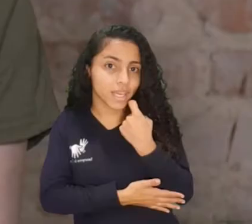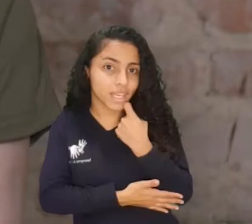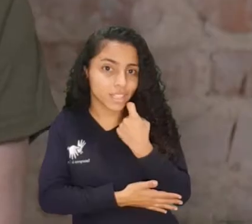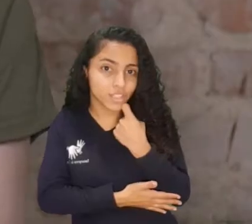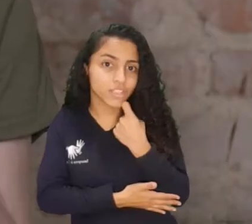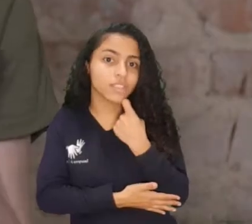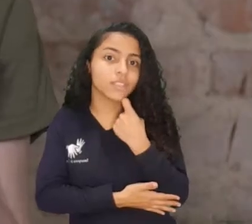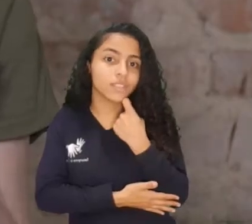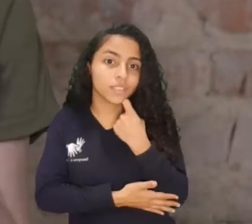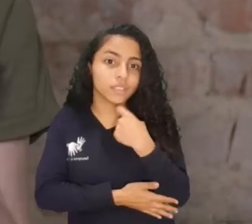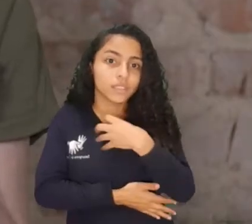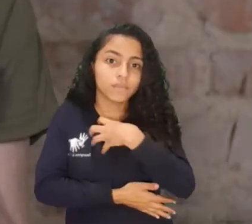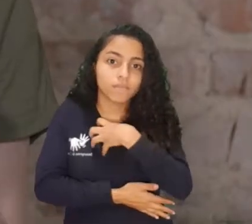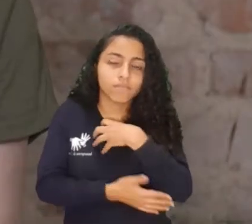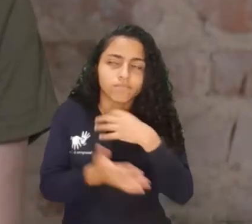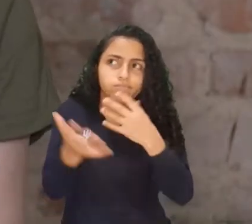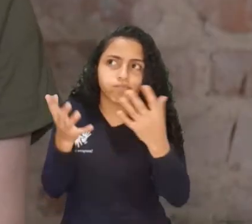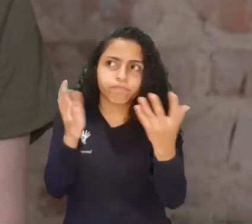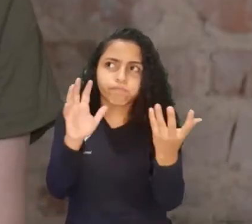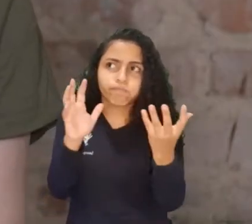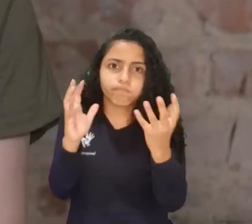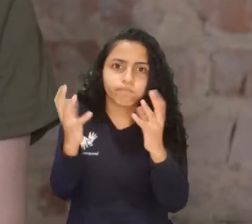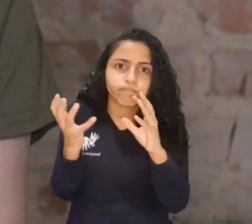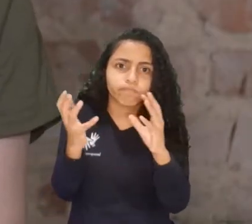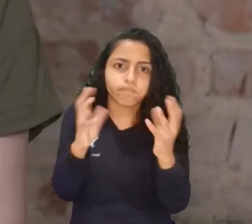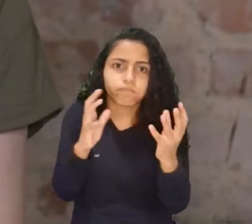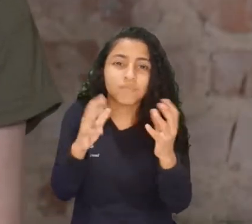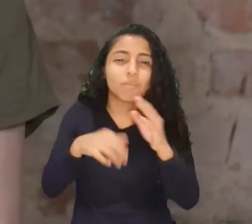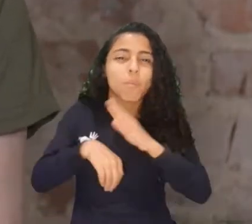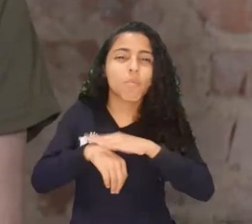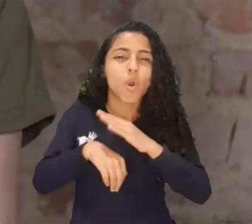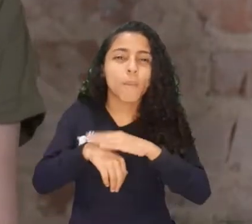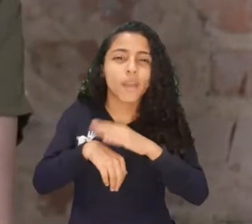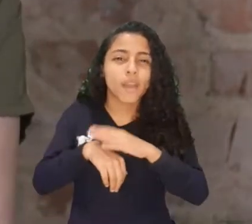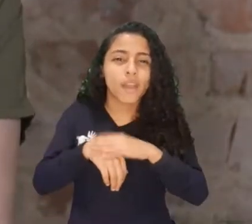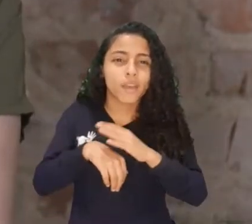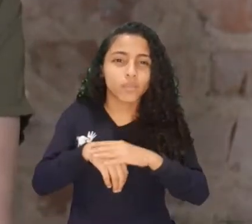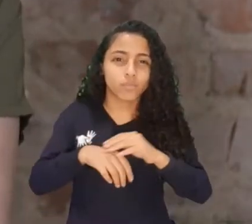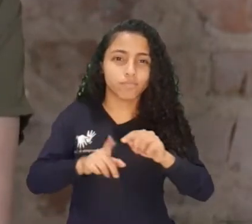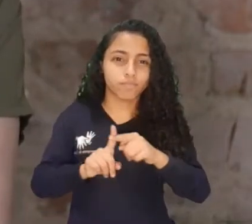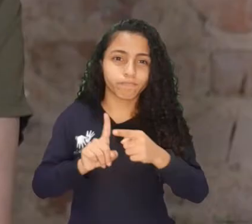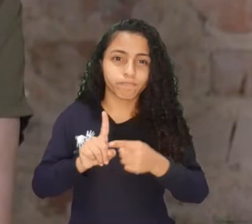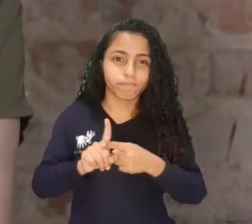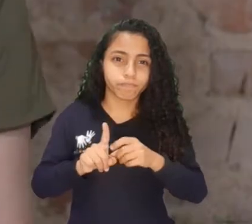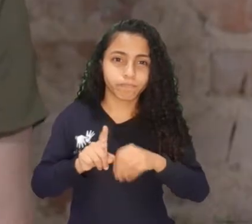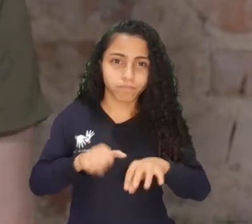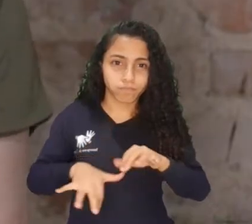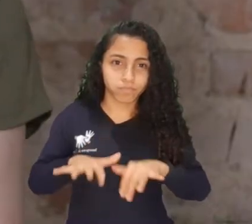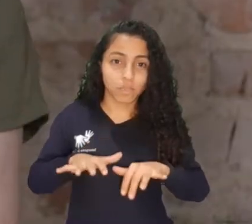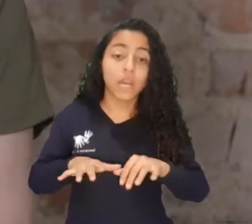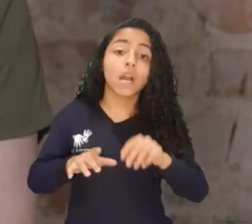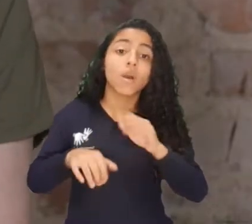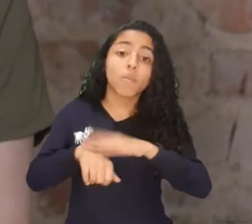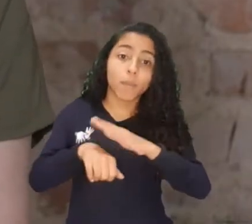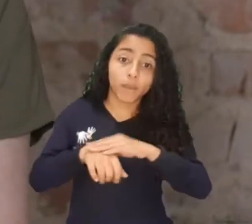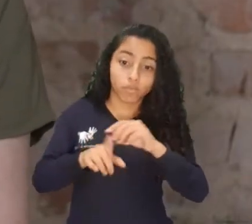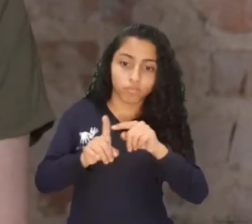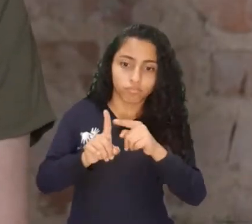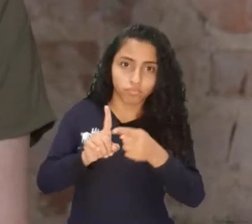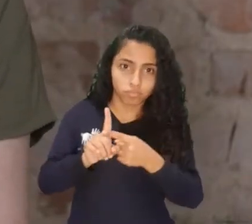temperatura no tempo da desova define o sexo da espécie, já